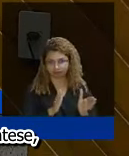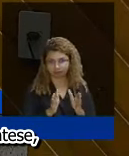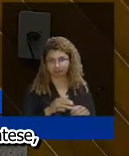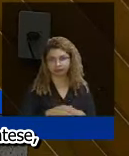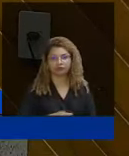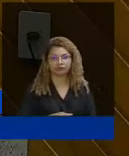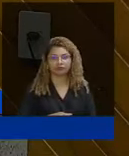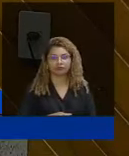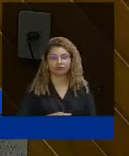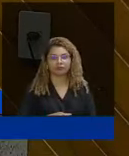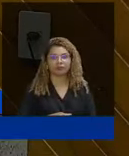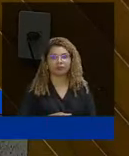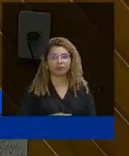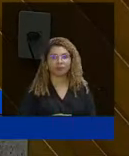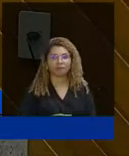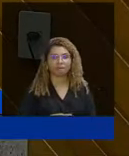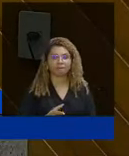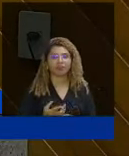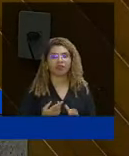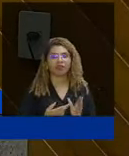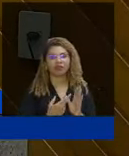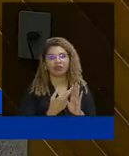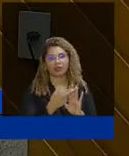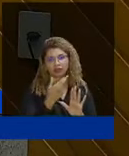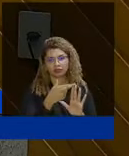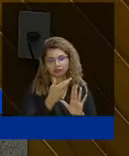em síntese, que a resolução do TSE